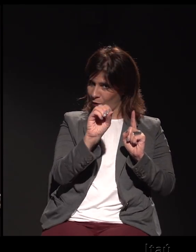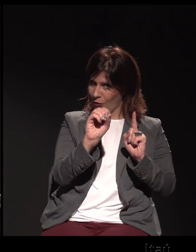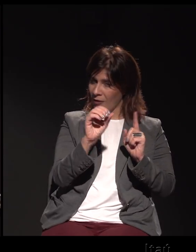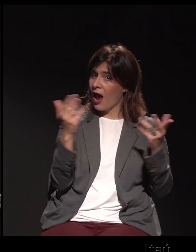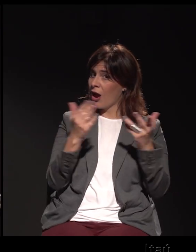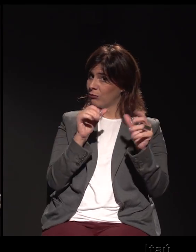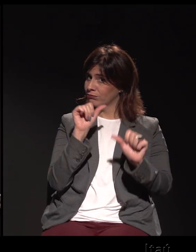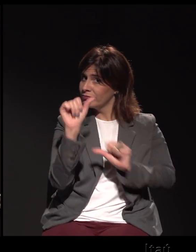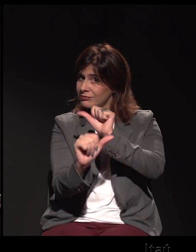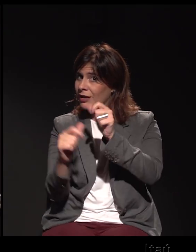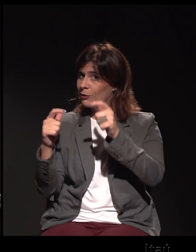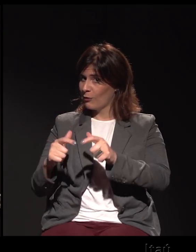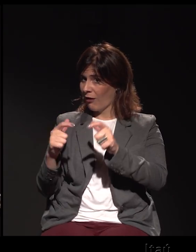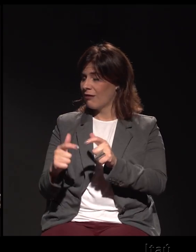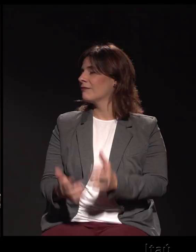presto.